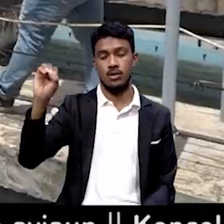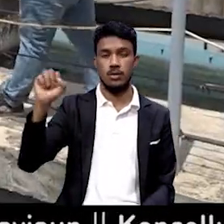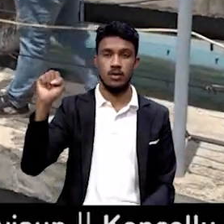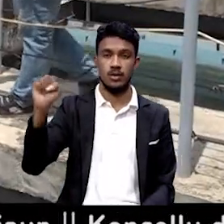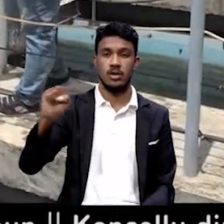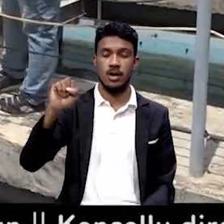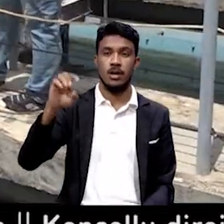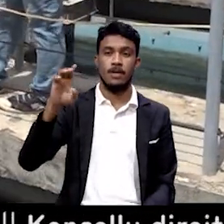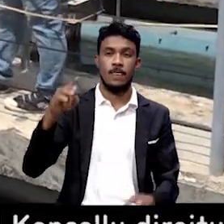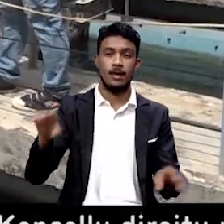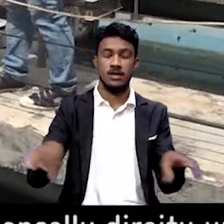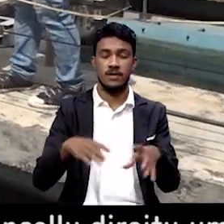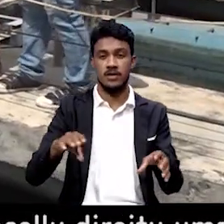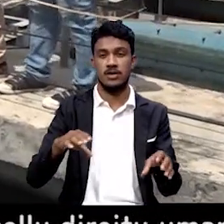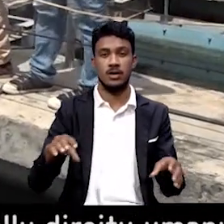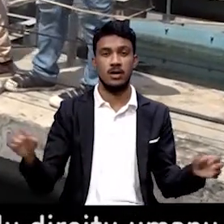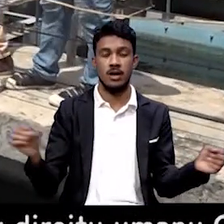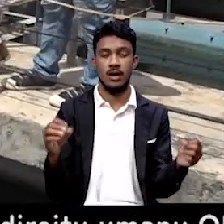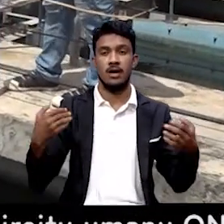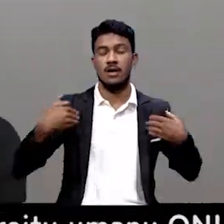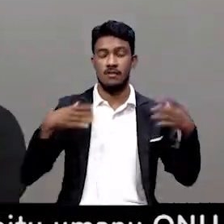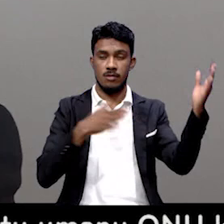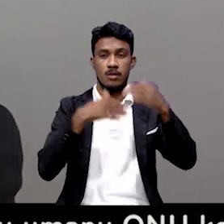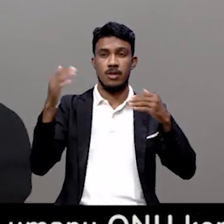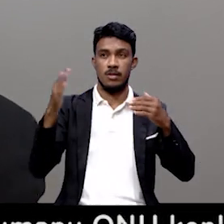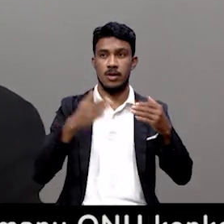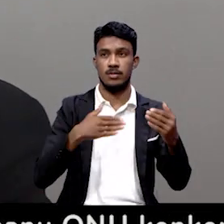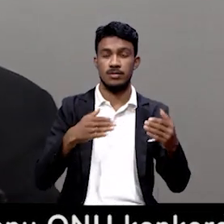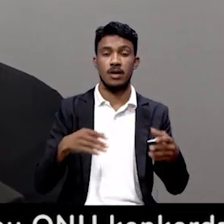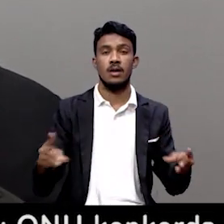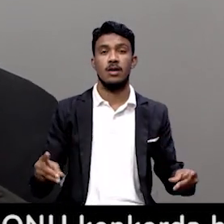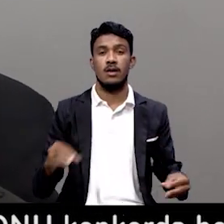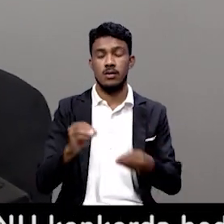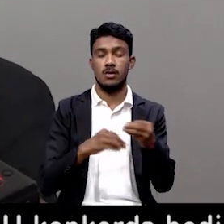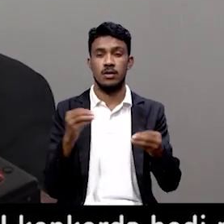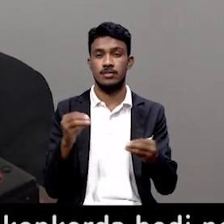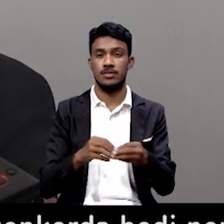boa todo lá normal. A mim lá é problema com o governo, trabalhador.